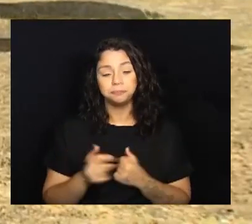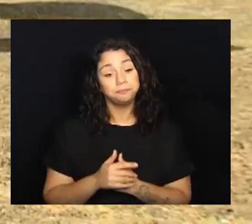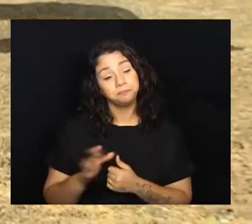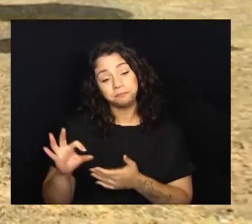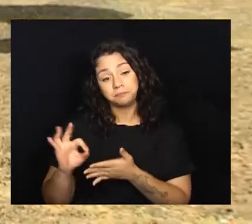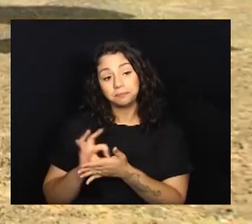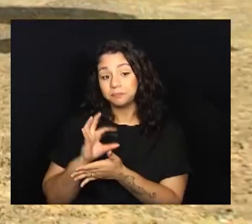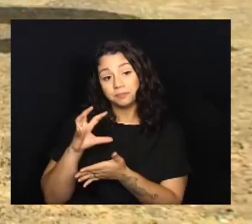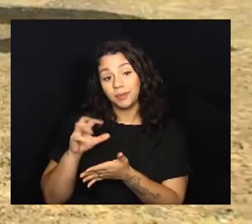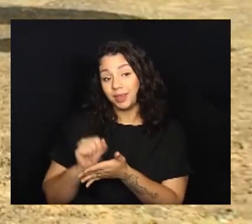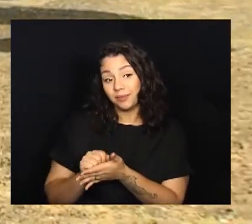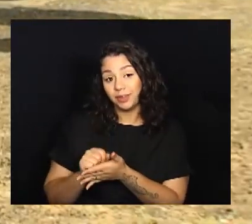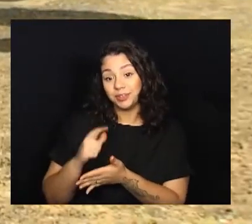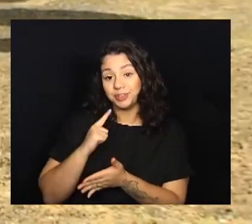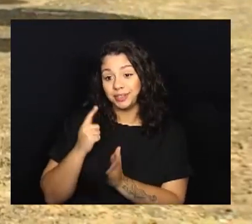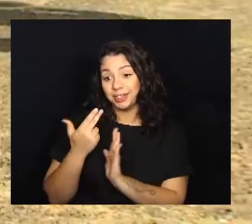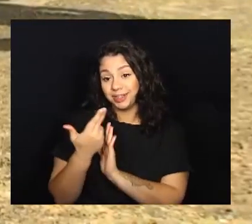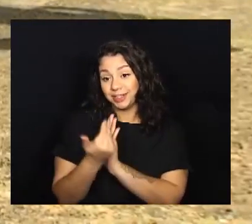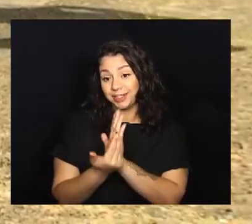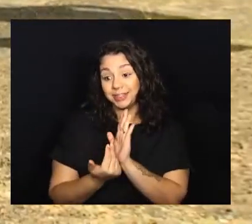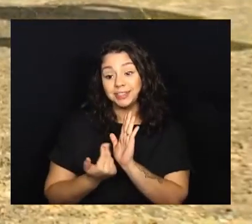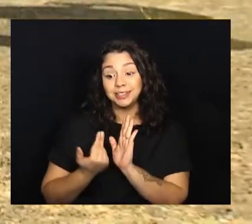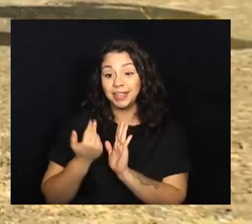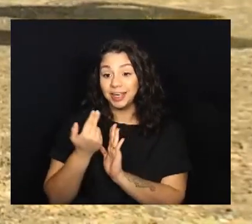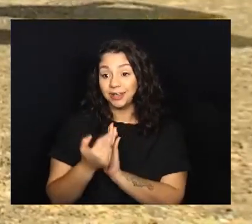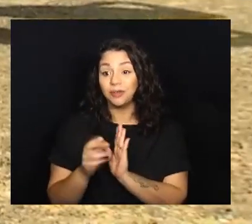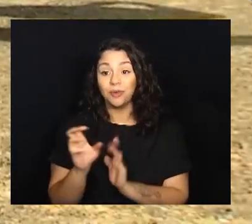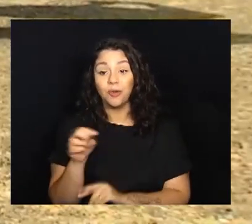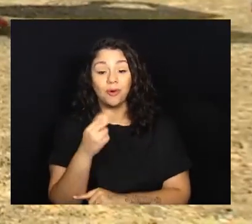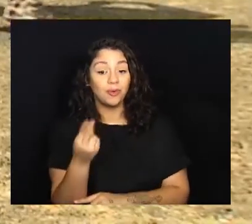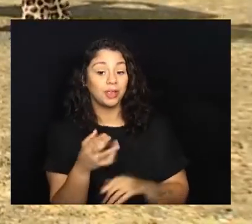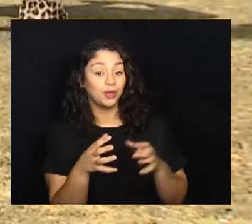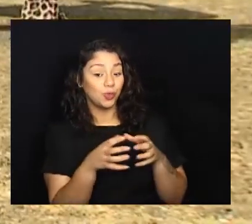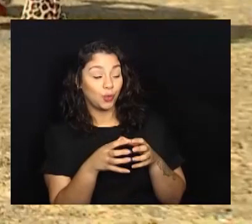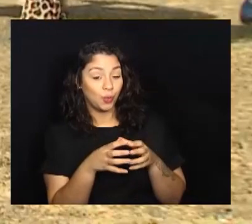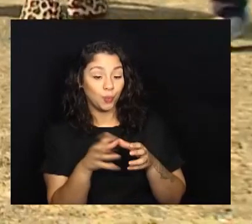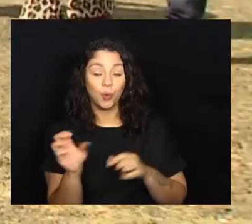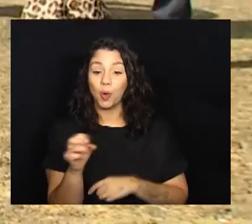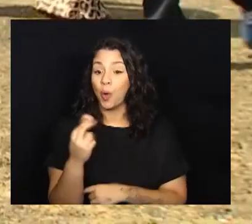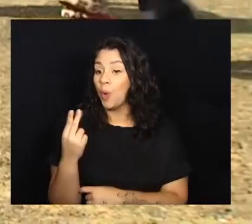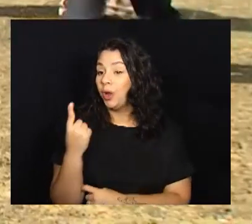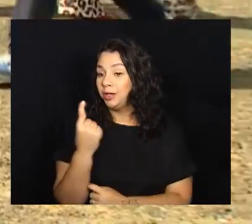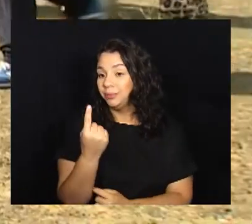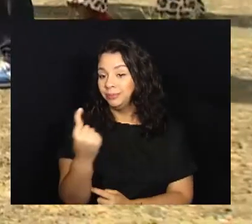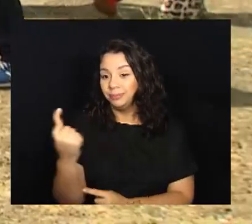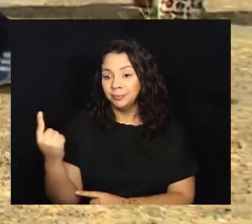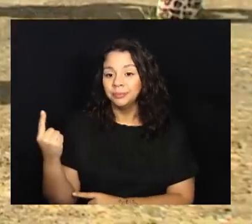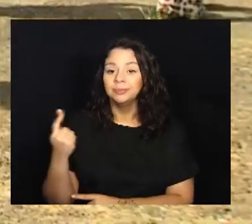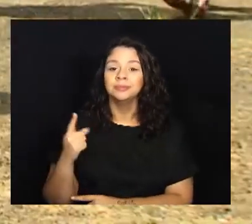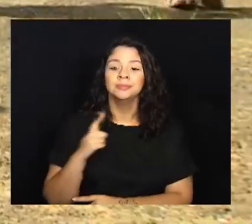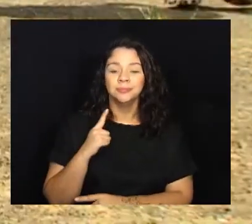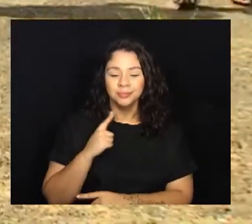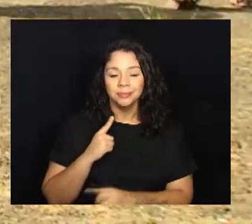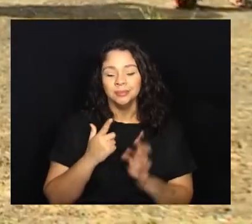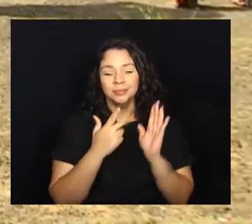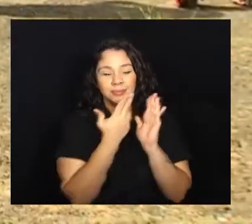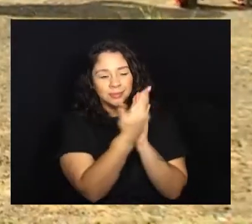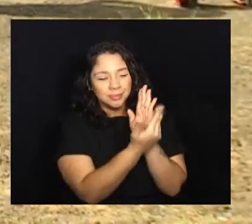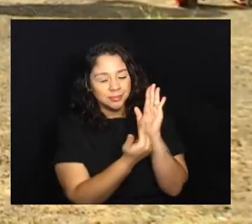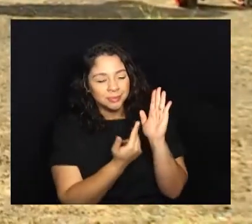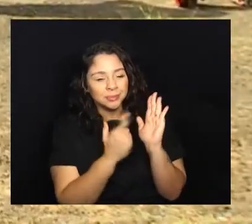inscrever, né? Fazer os desenhos, se reunir ou em grupos ou individualmente para poder estar fazendo esses desenhos